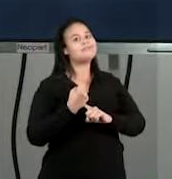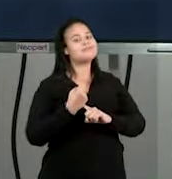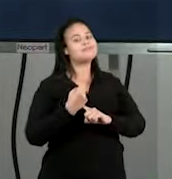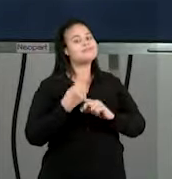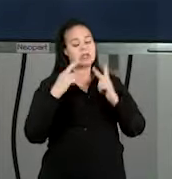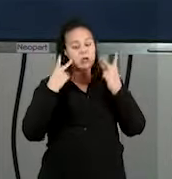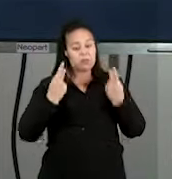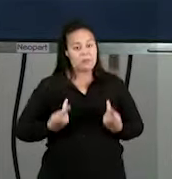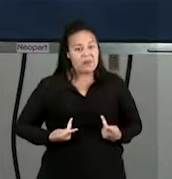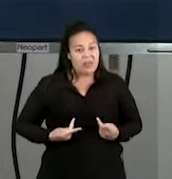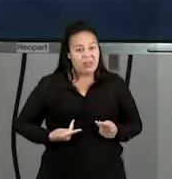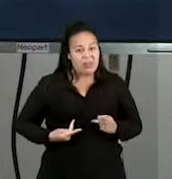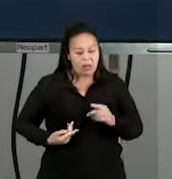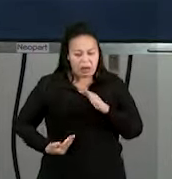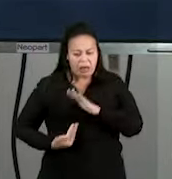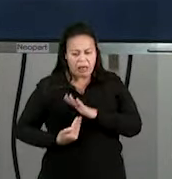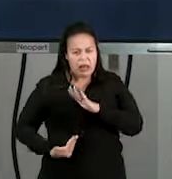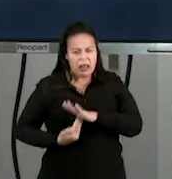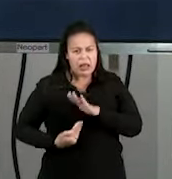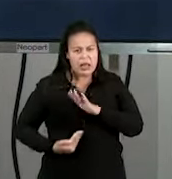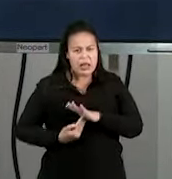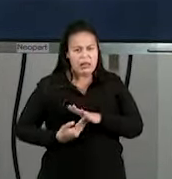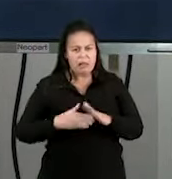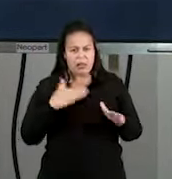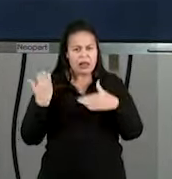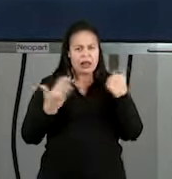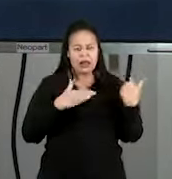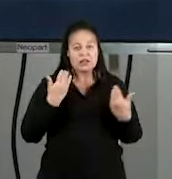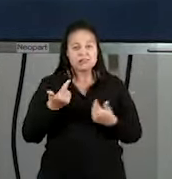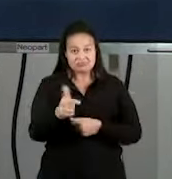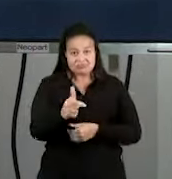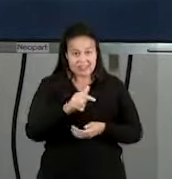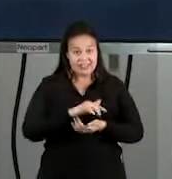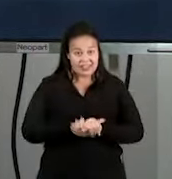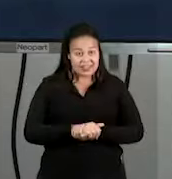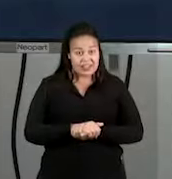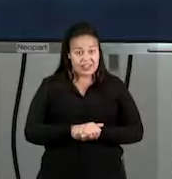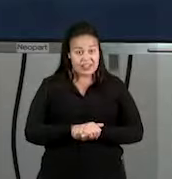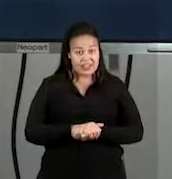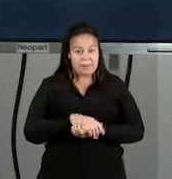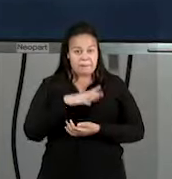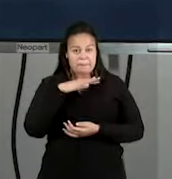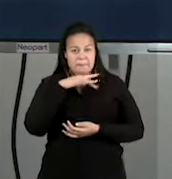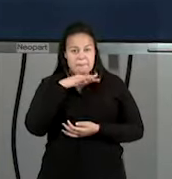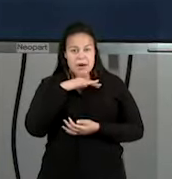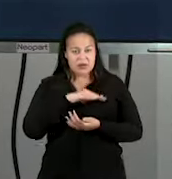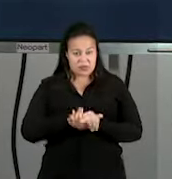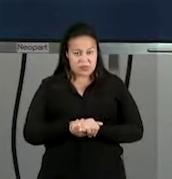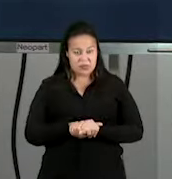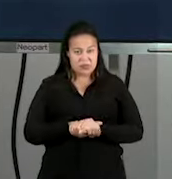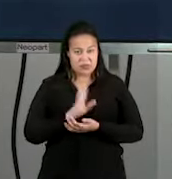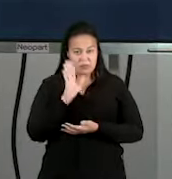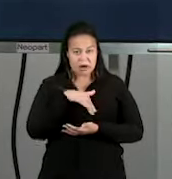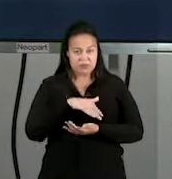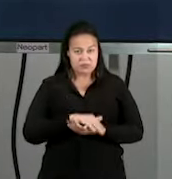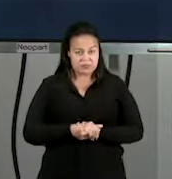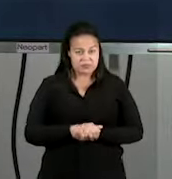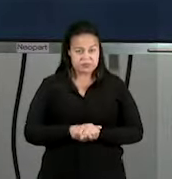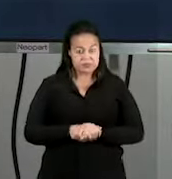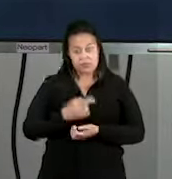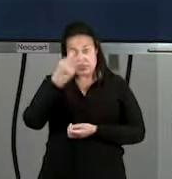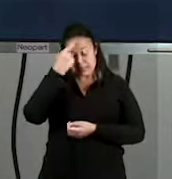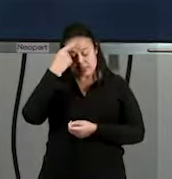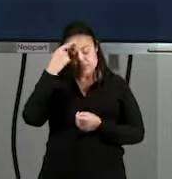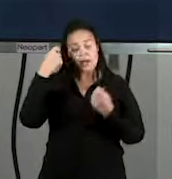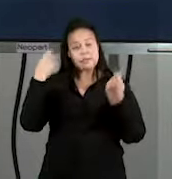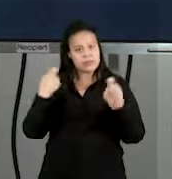tem limites em sua crueldade, foi necessário que se pensasse em alguma coisa para que colocasse